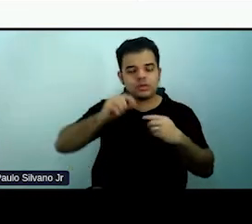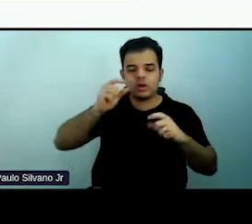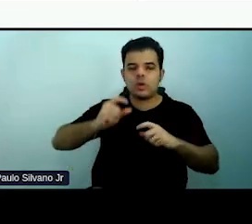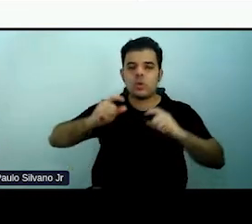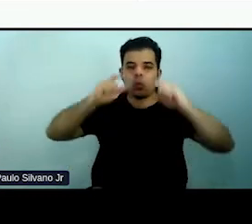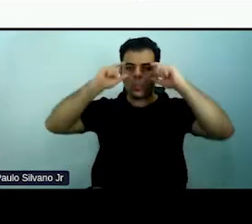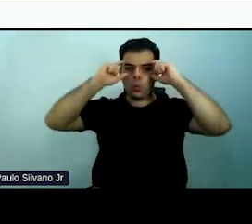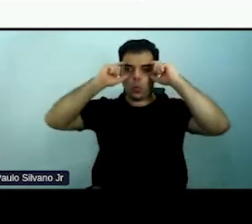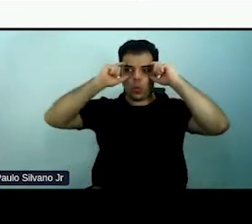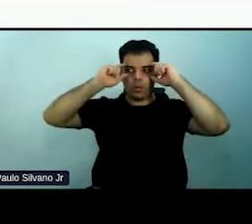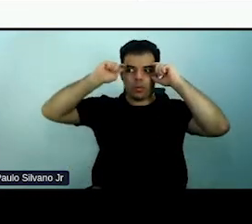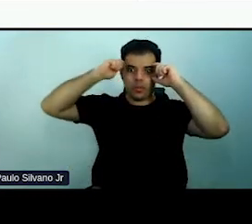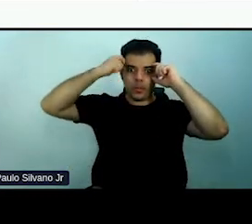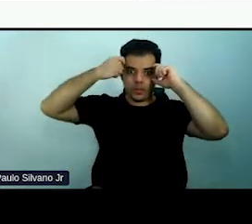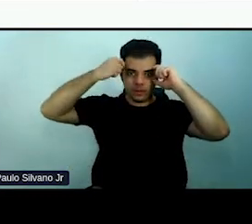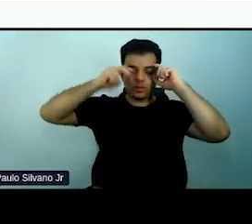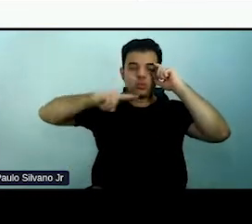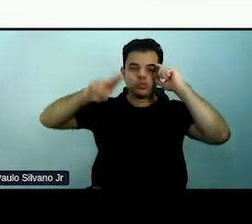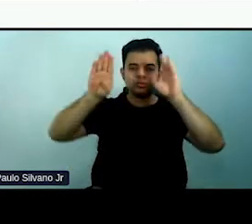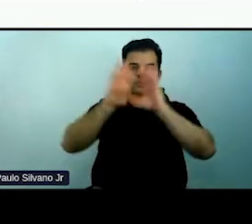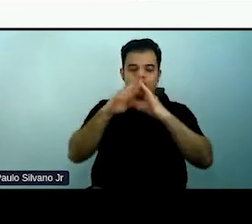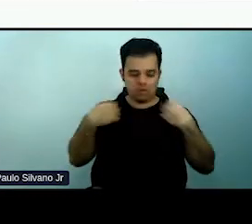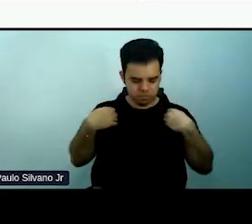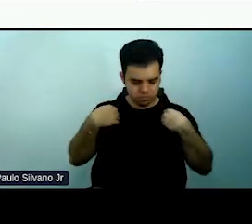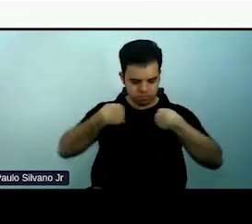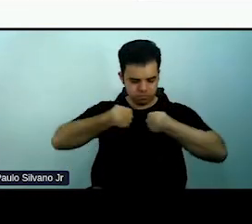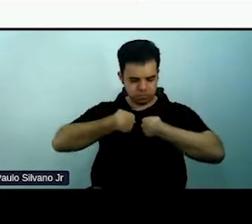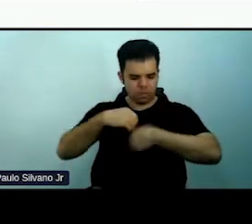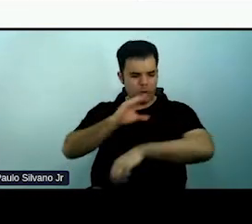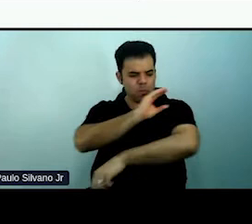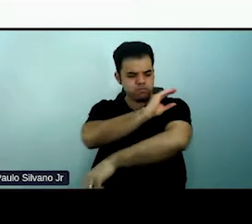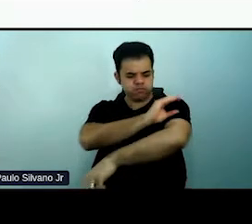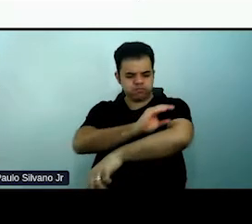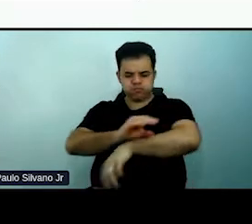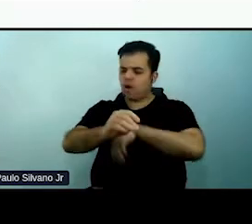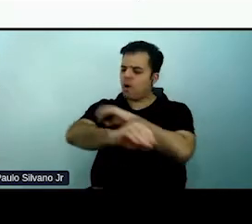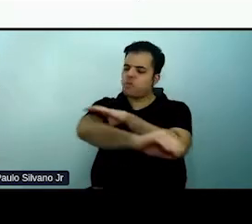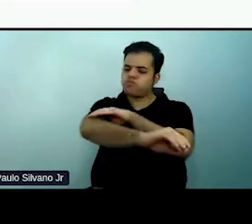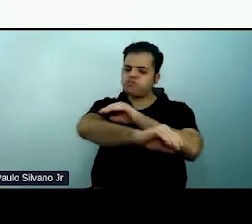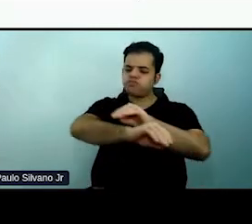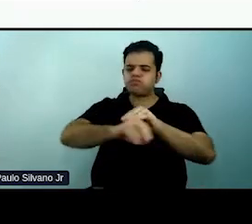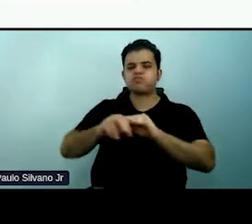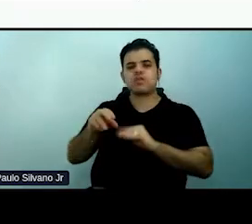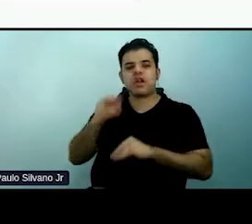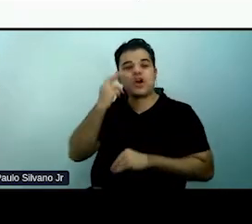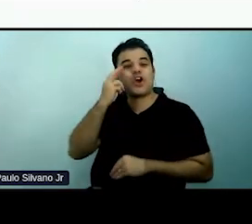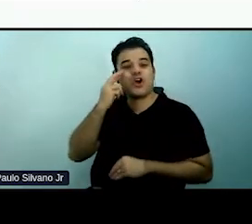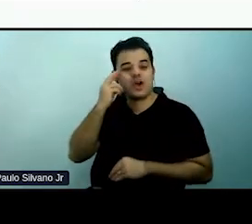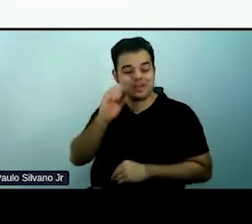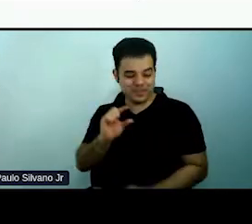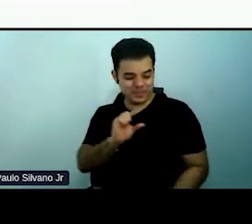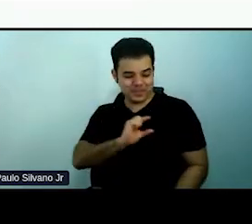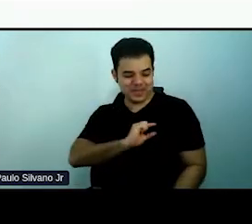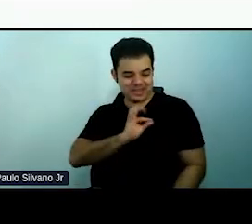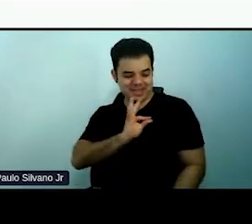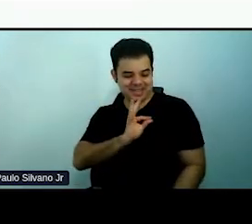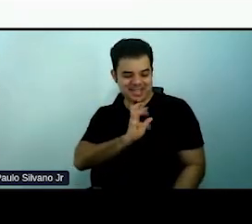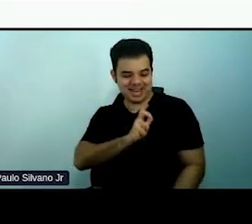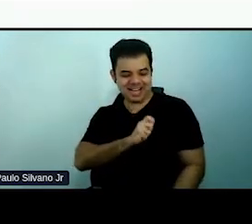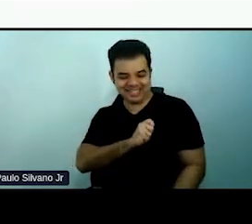óculos preto. E eu estou usando o moletom da Serasa, que é um moletom todo rosa, com a login da Serasa aqui em branco pequenininha no